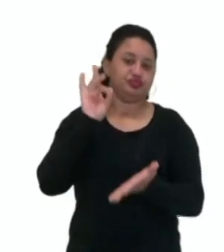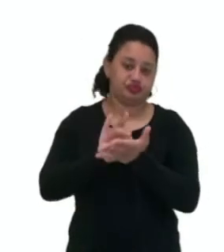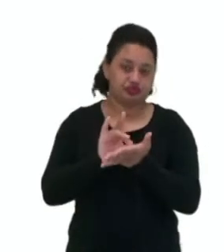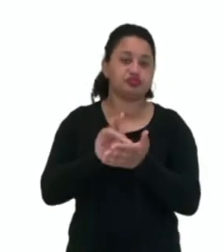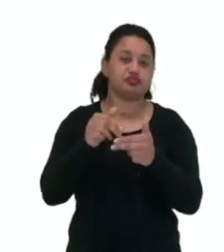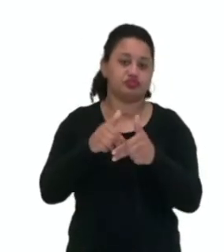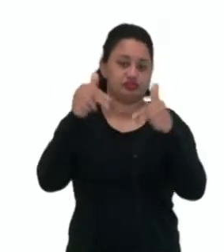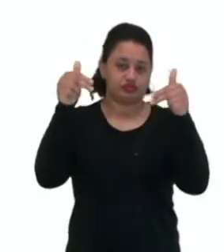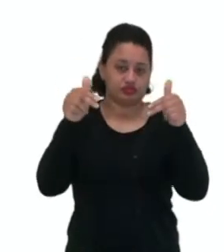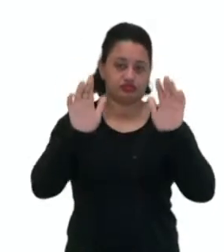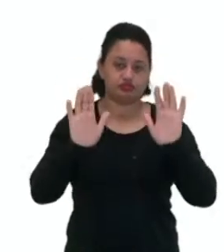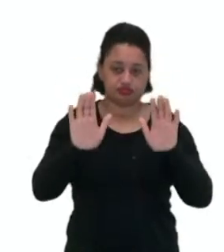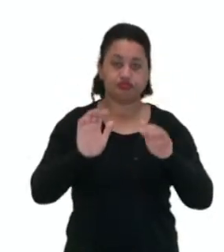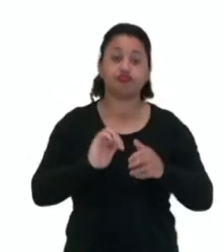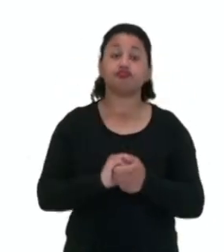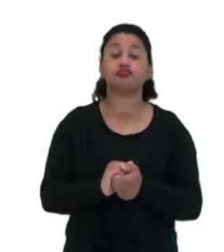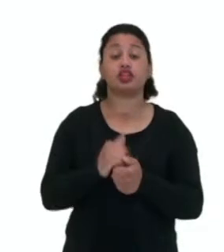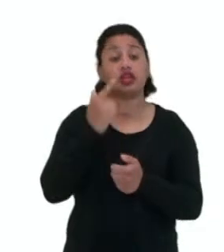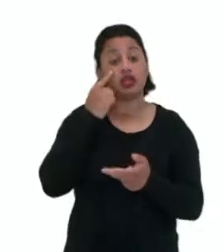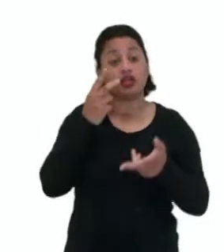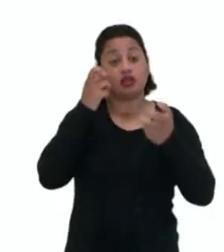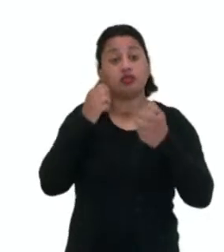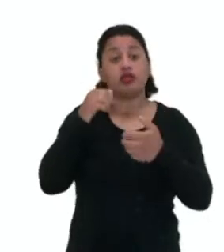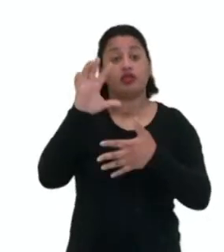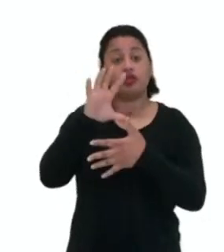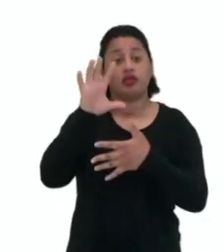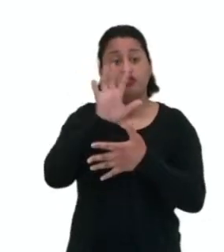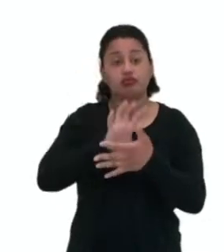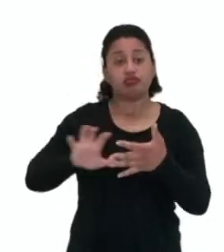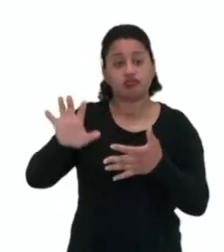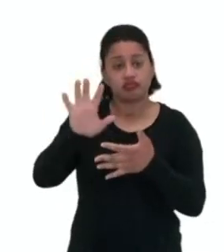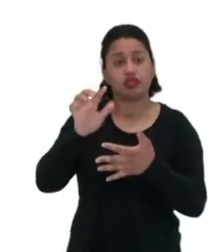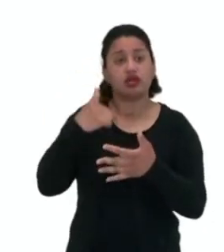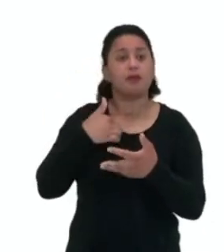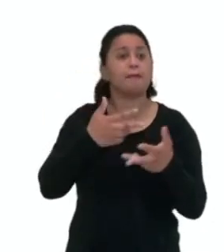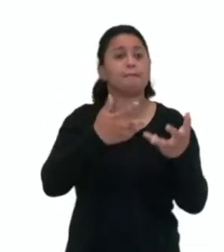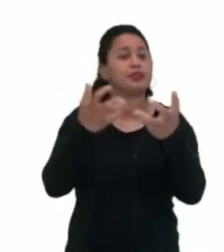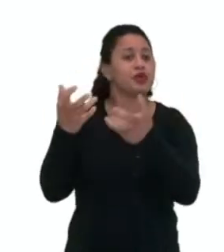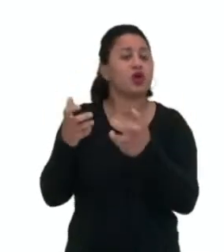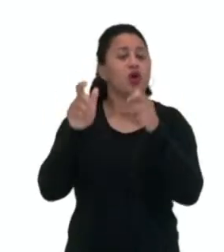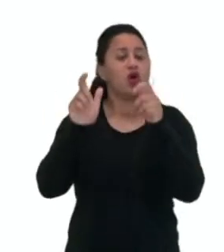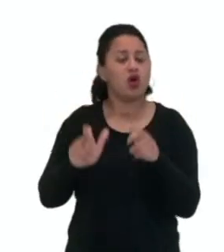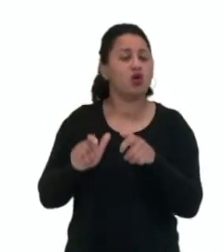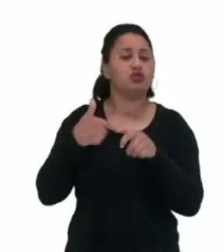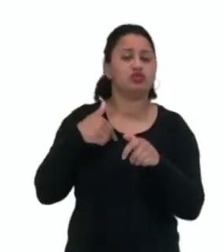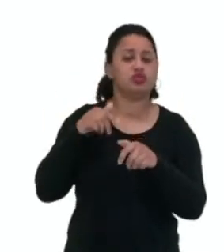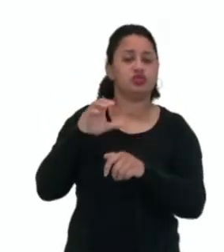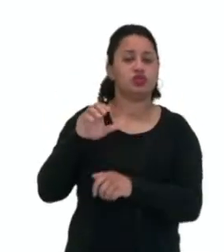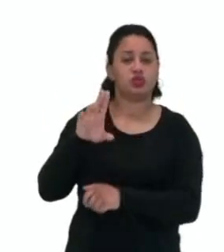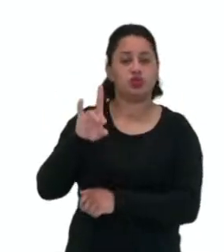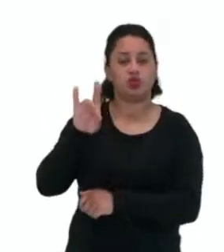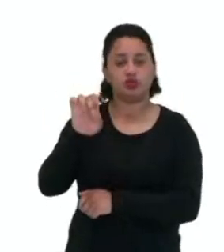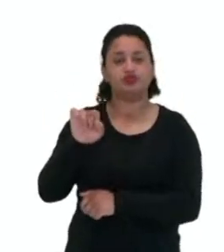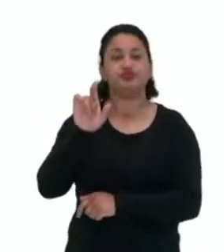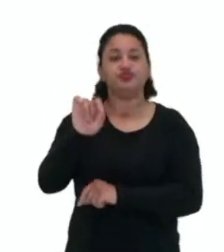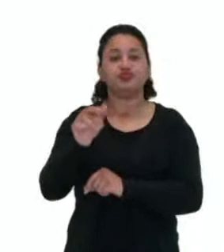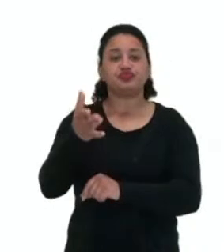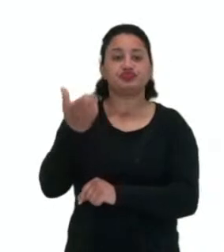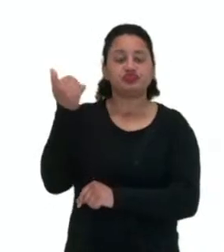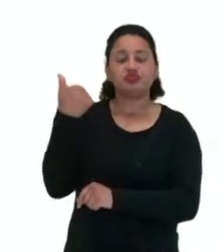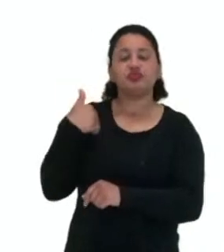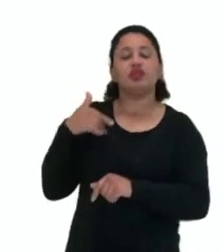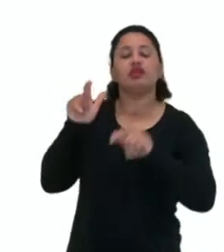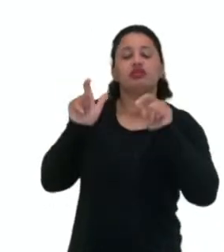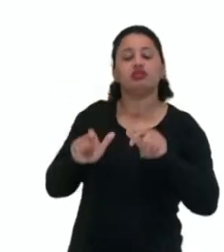étnica. Aqui, olhando nesse mapa aqui, ó, a gente vai ver que aonde nós temos os curdos é a região da antiga